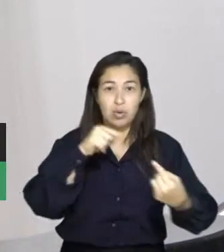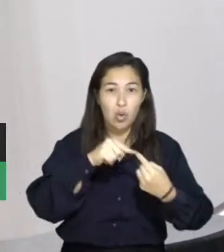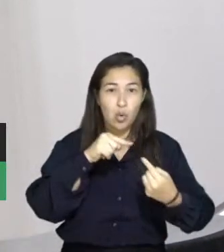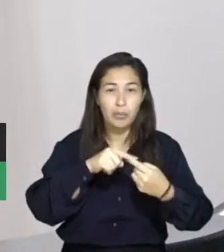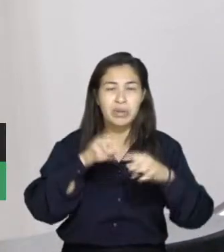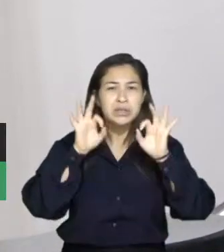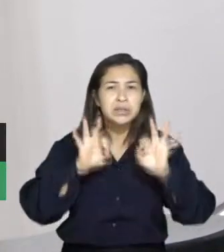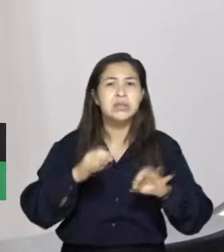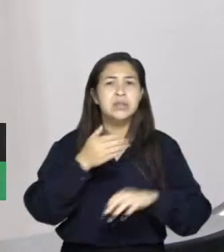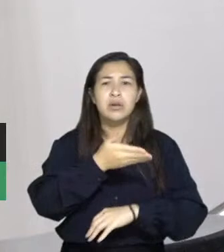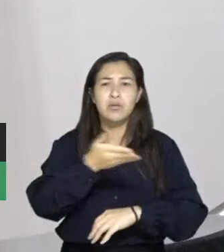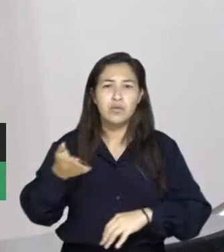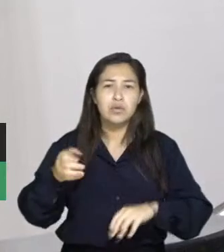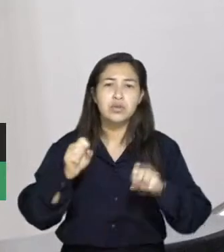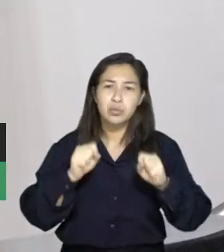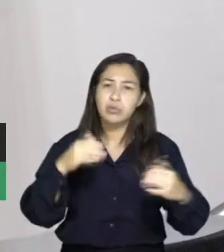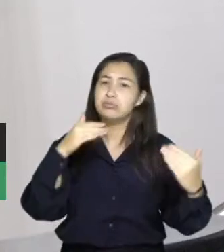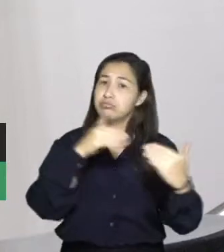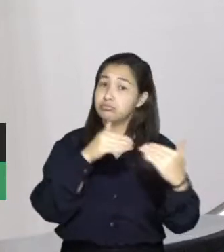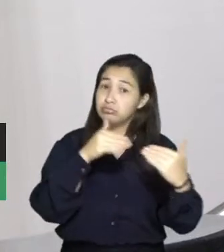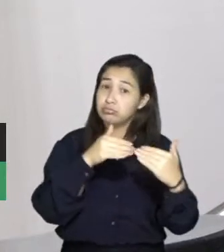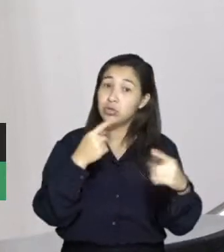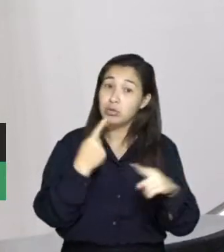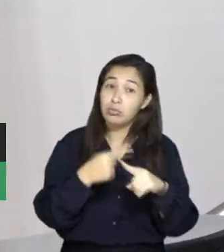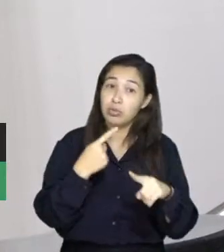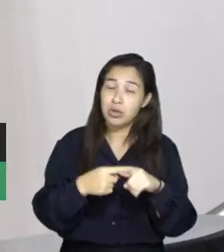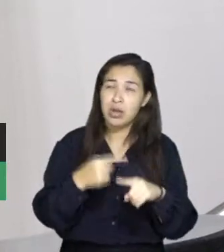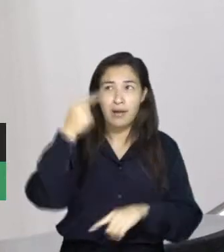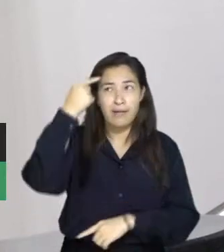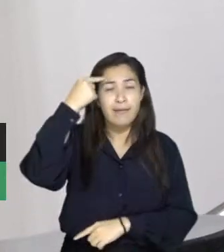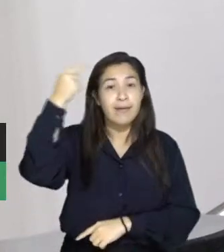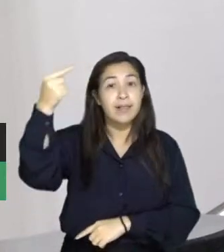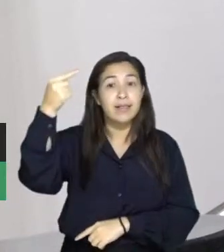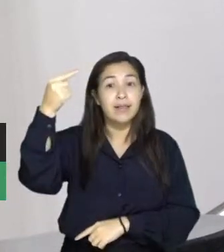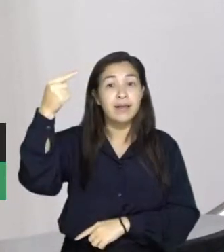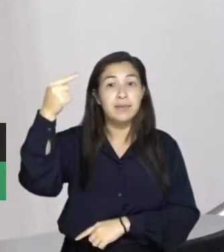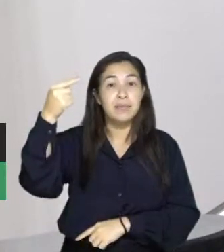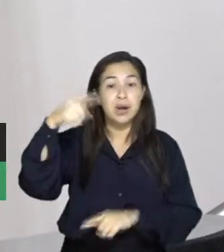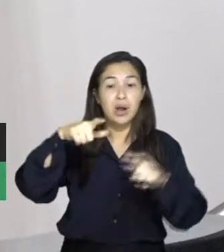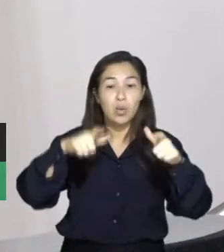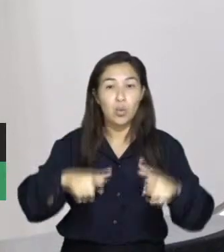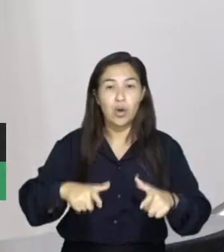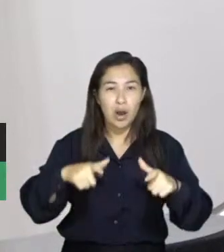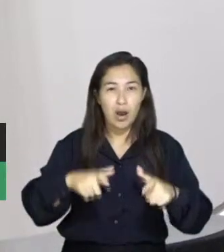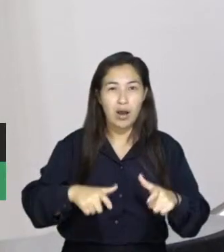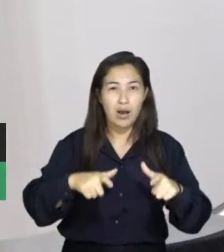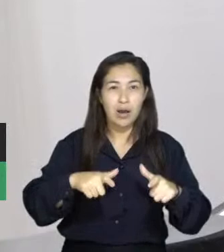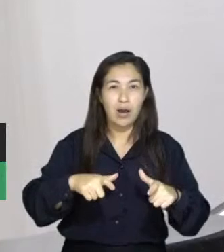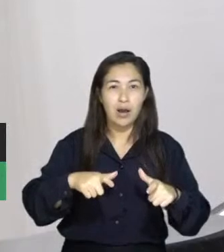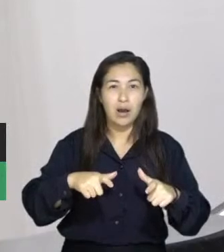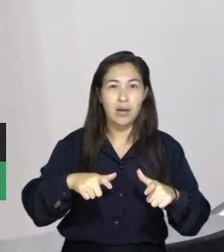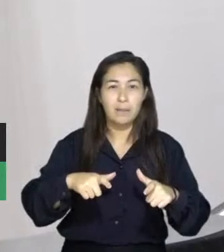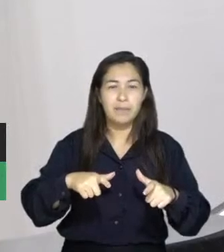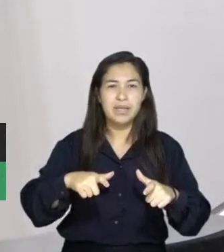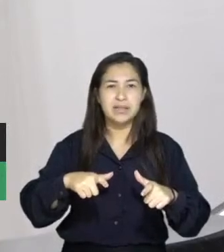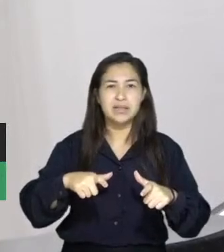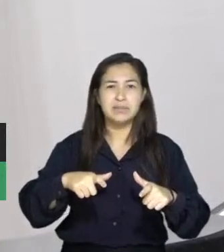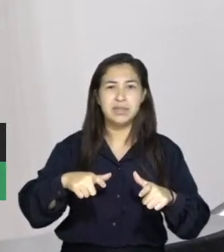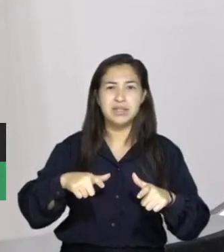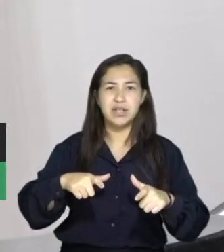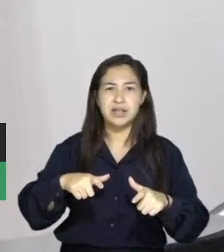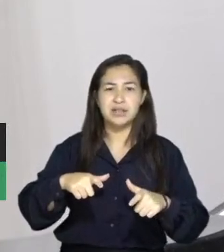excelências concordam. É só lembrar o que foi Brumadinho e o que foi Mariana para